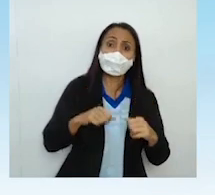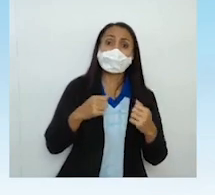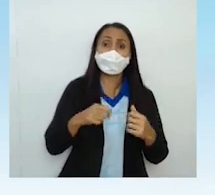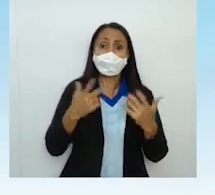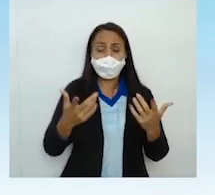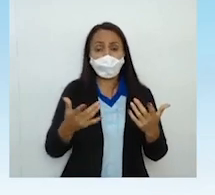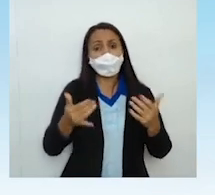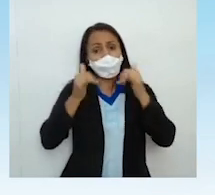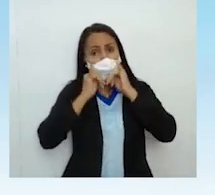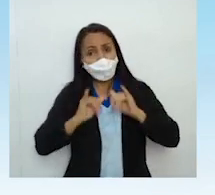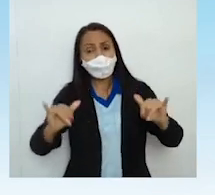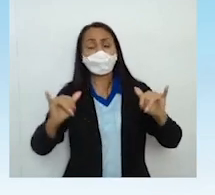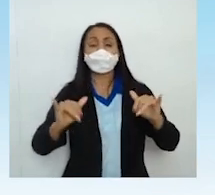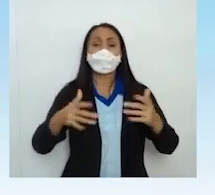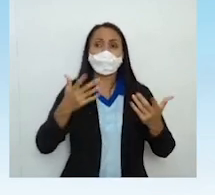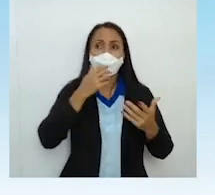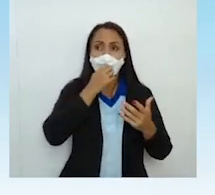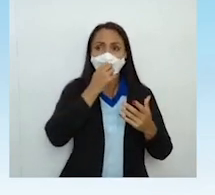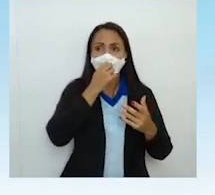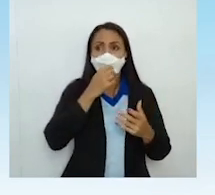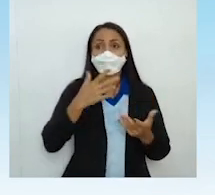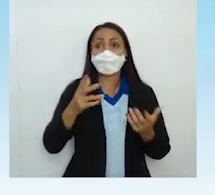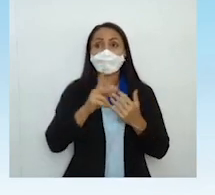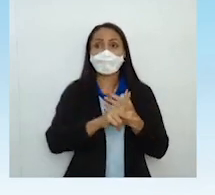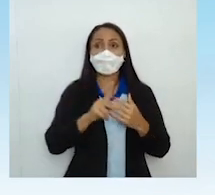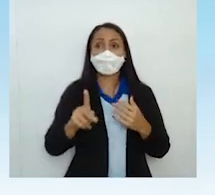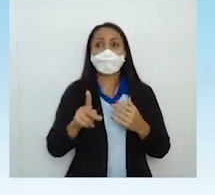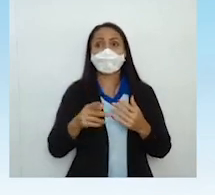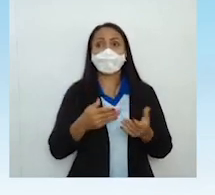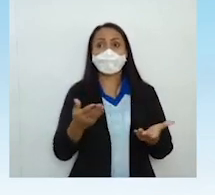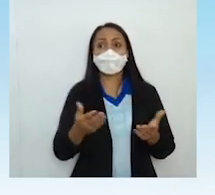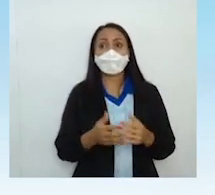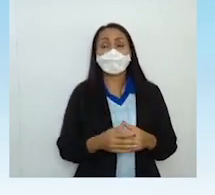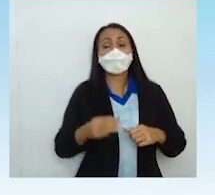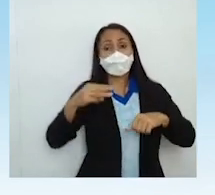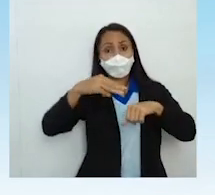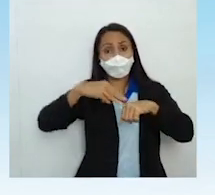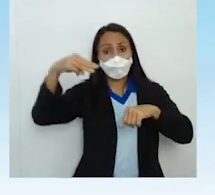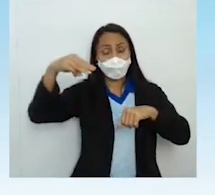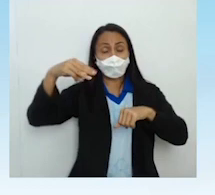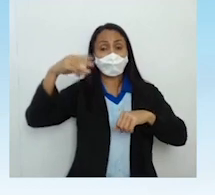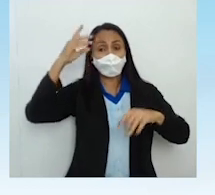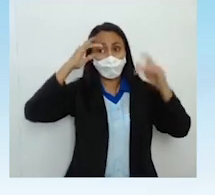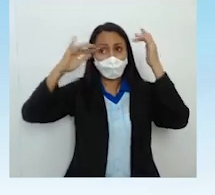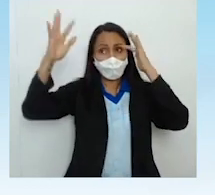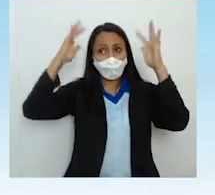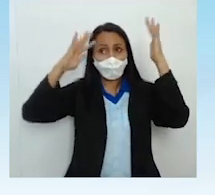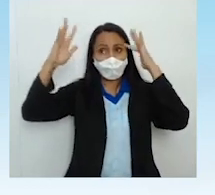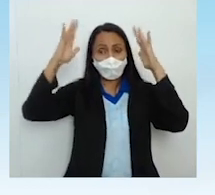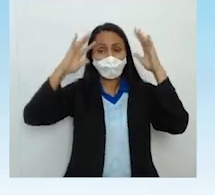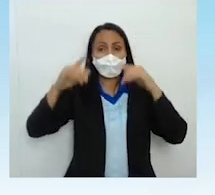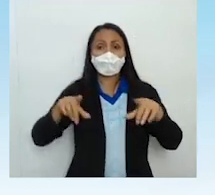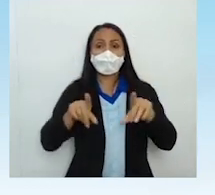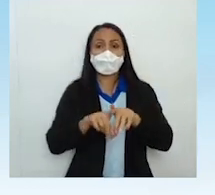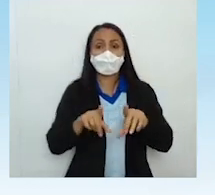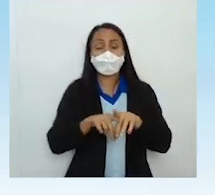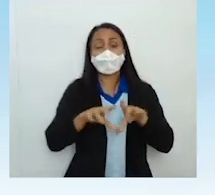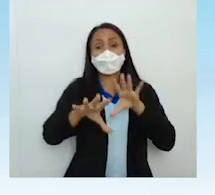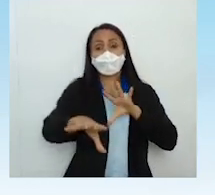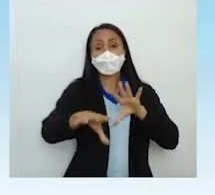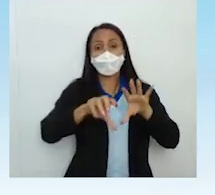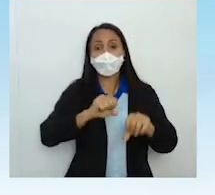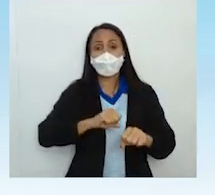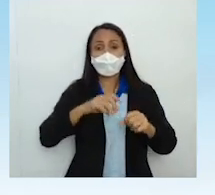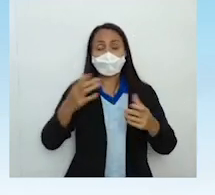E o interessante, eu gostaria de salientar que o professor aqui, ele é mestrando em filosofia e também tem formação na área de